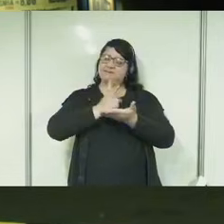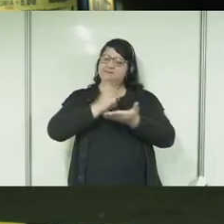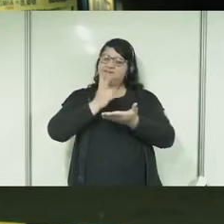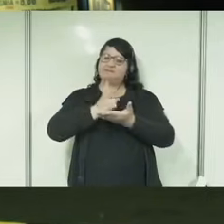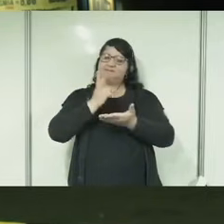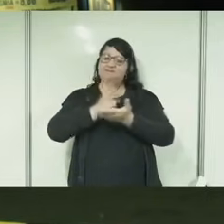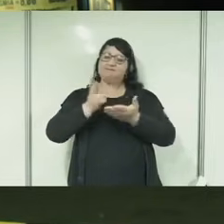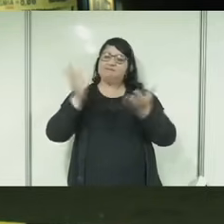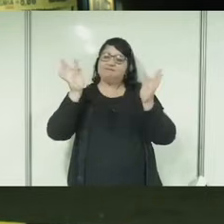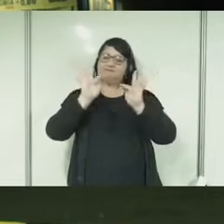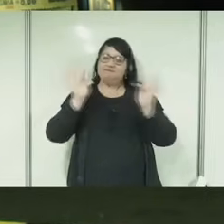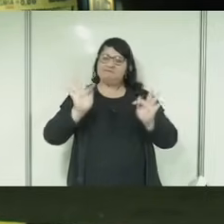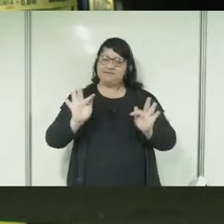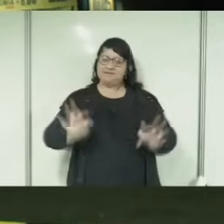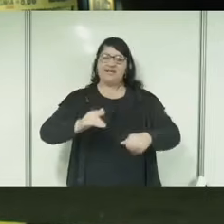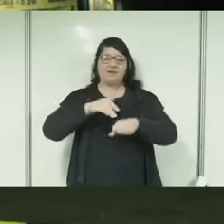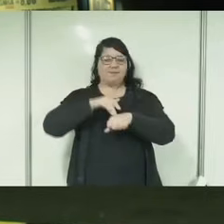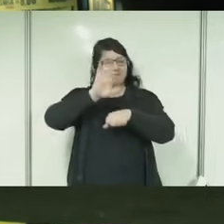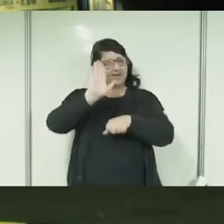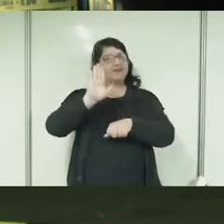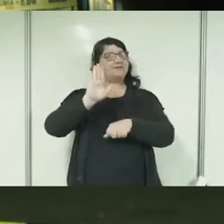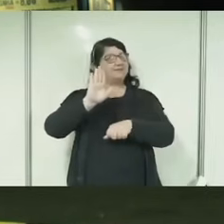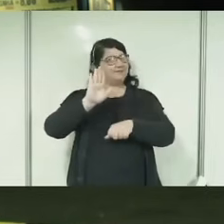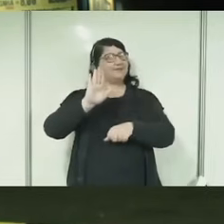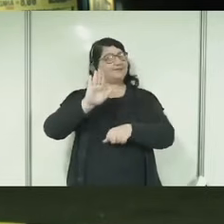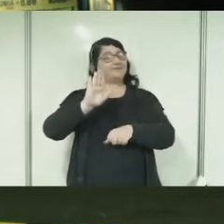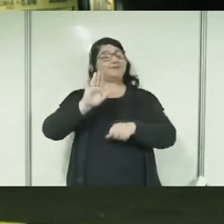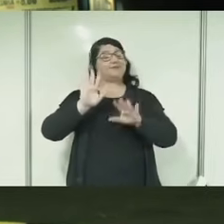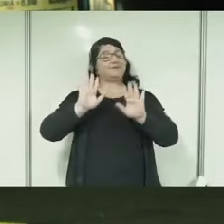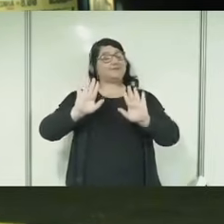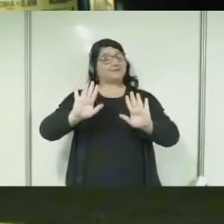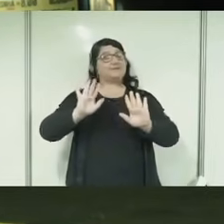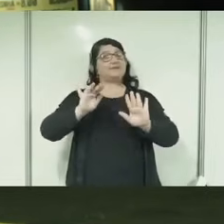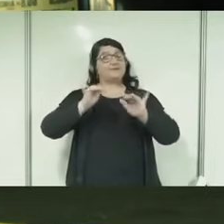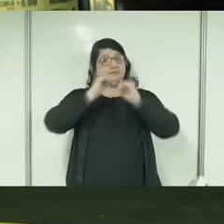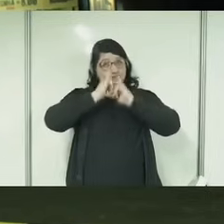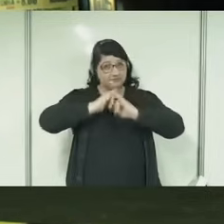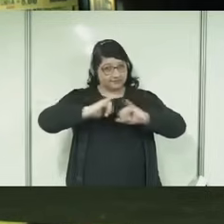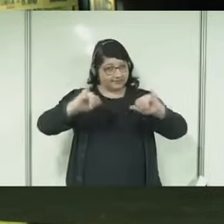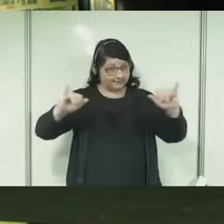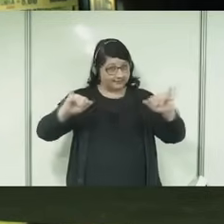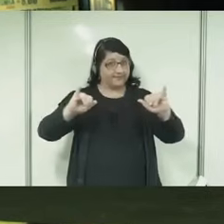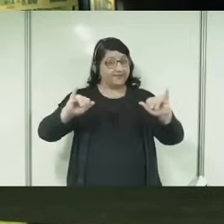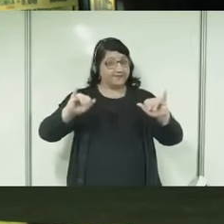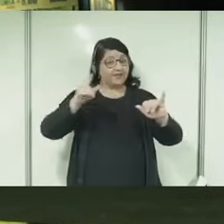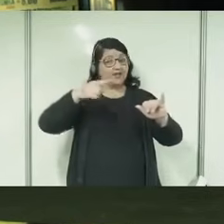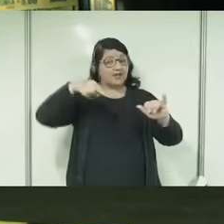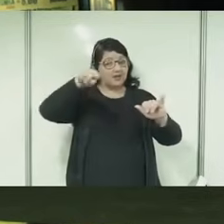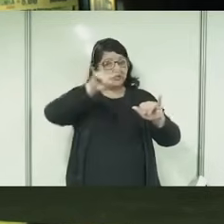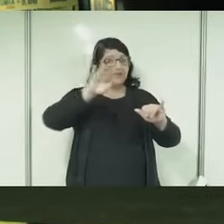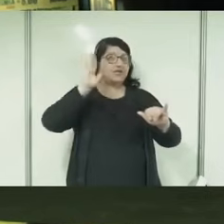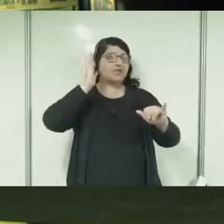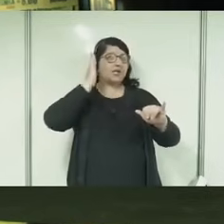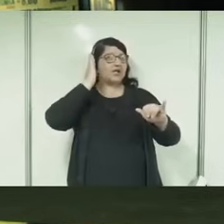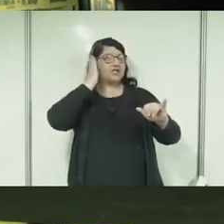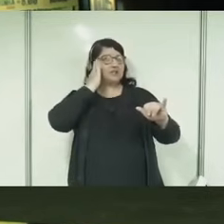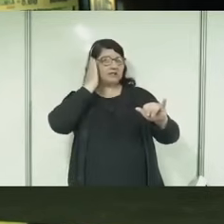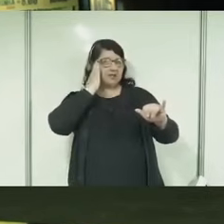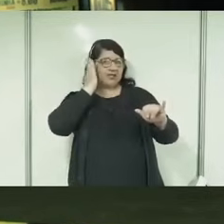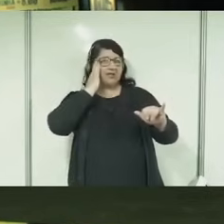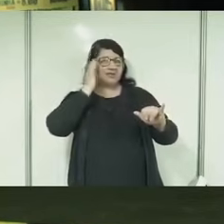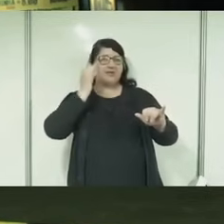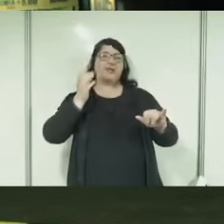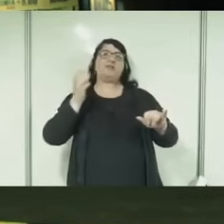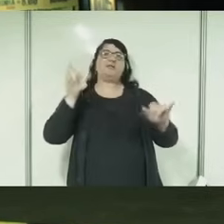E deixa que eu vou dizer uma coisa para vocês. Vocês sabem que a felicidade é uma construção